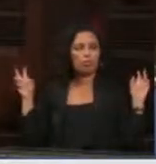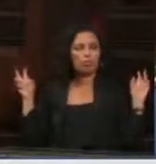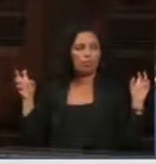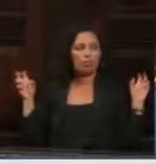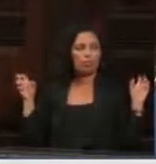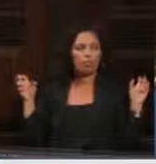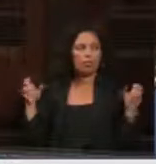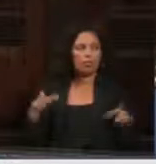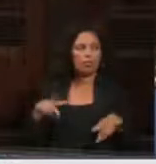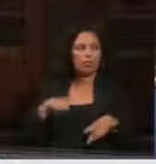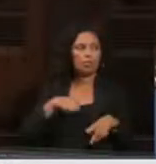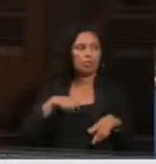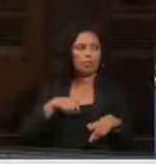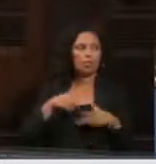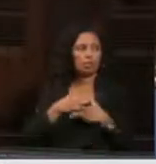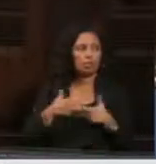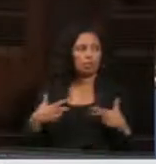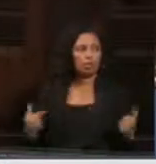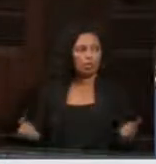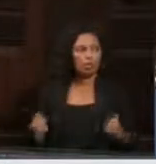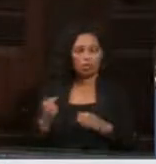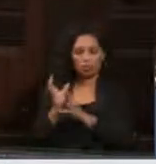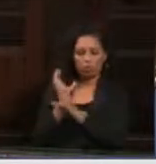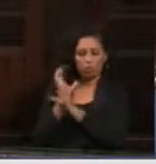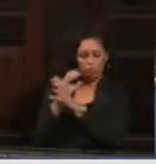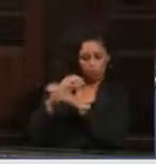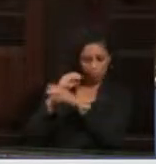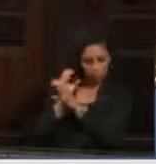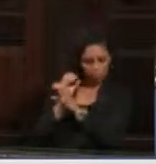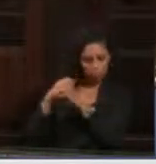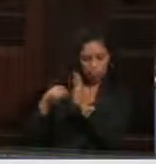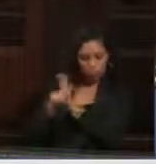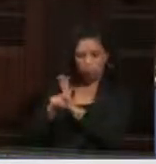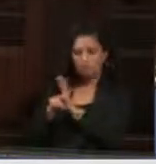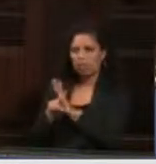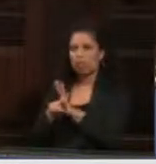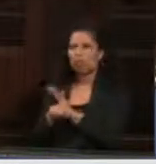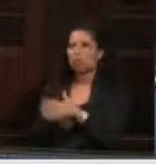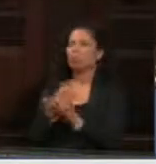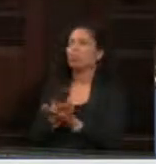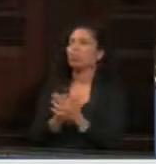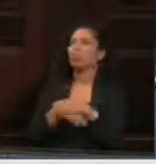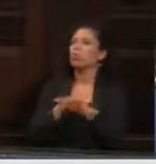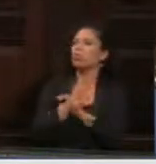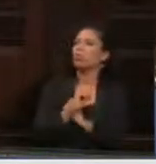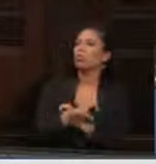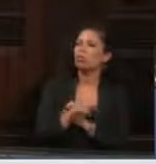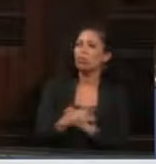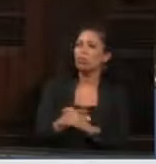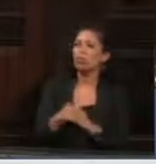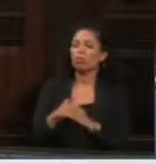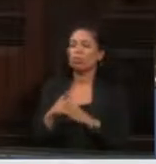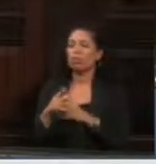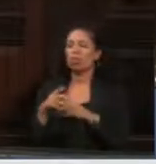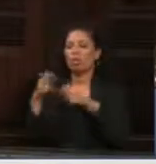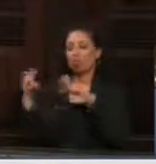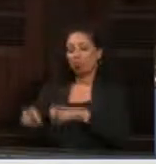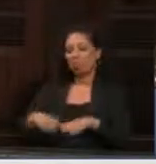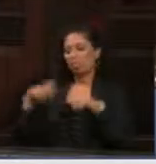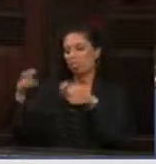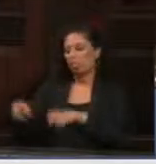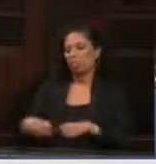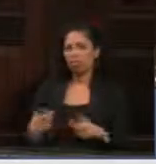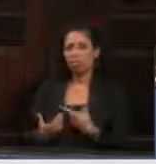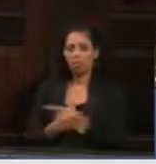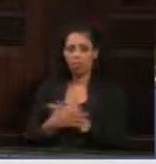quadros experientes na pesquisa relacionada à educação rural a produção rural enfim é